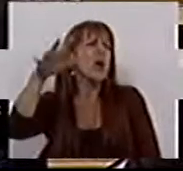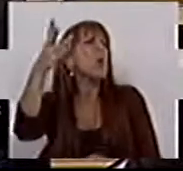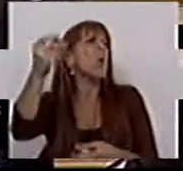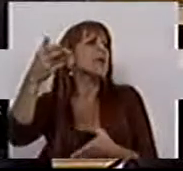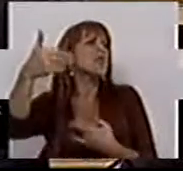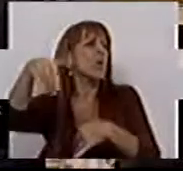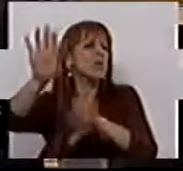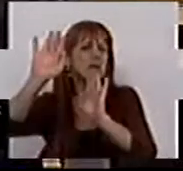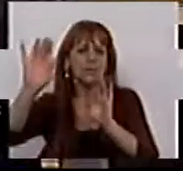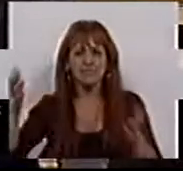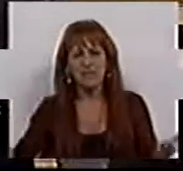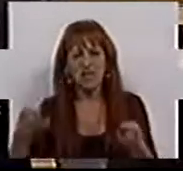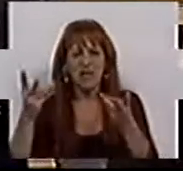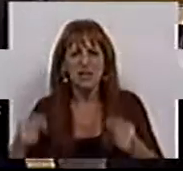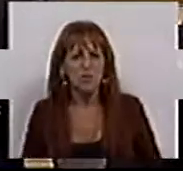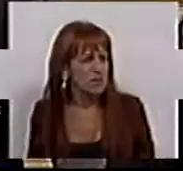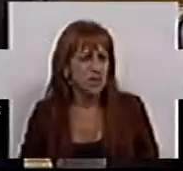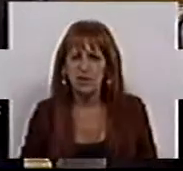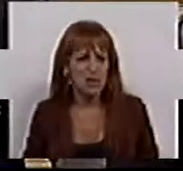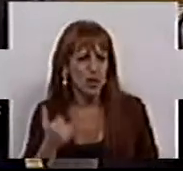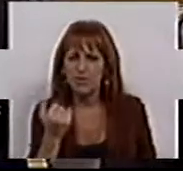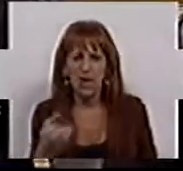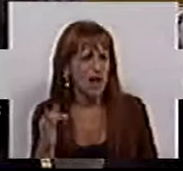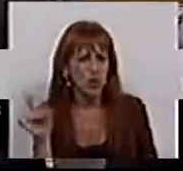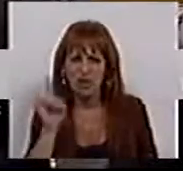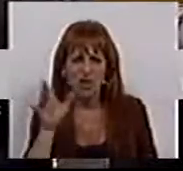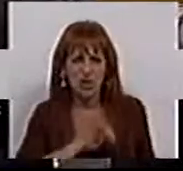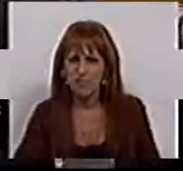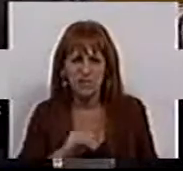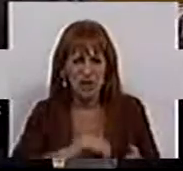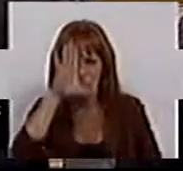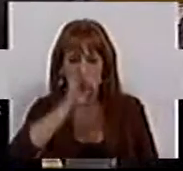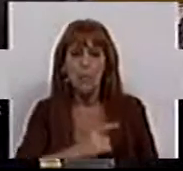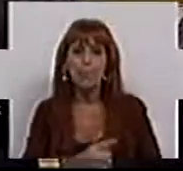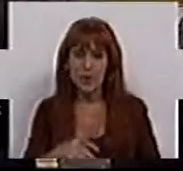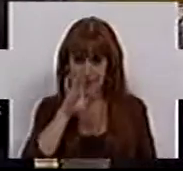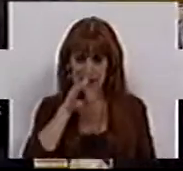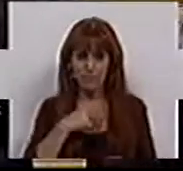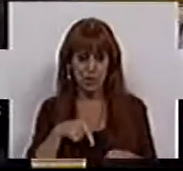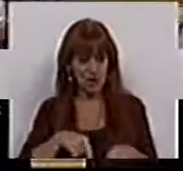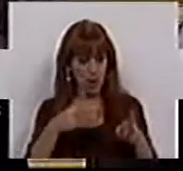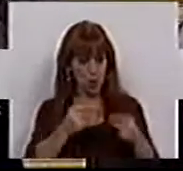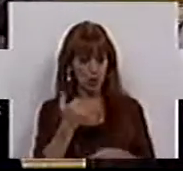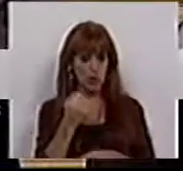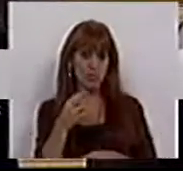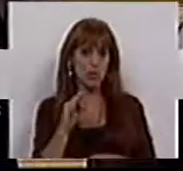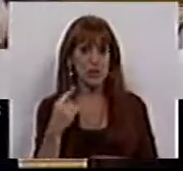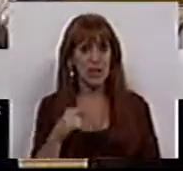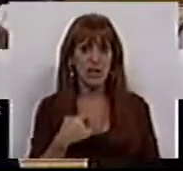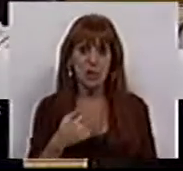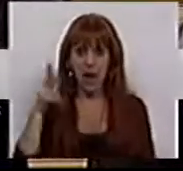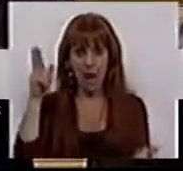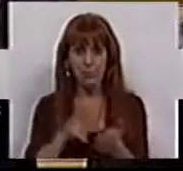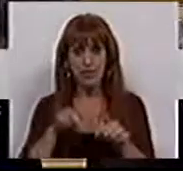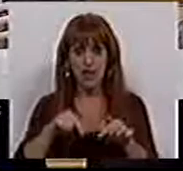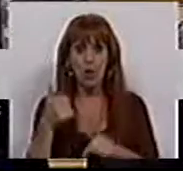as contas. Bem, mas essas contas não vão ser as de 2014, pois não, Sr. Secretário de Estado. Porque se fossem as de 2014, então tinham